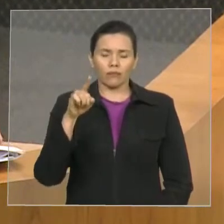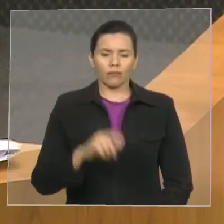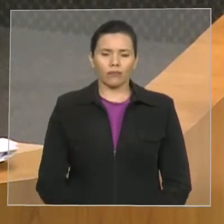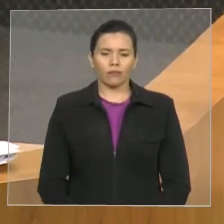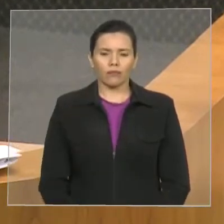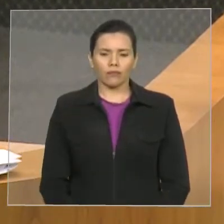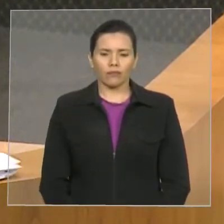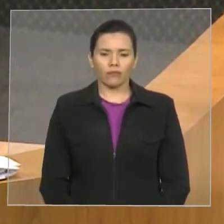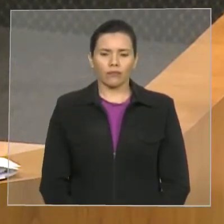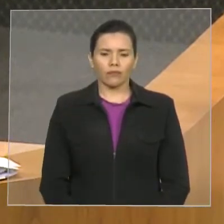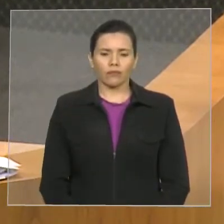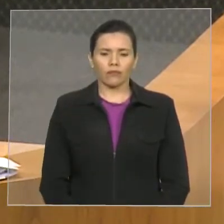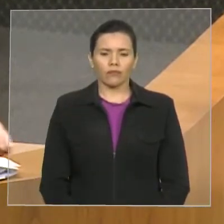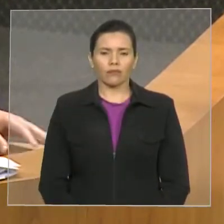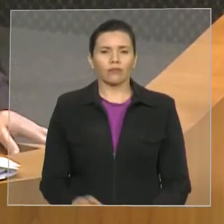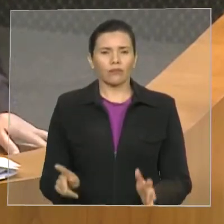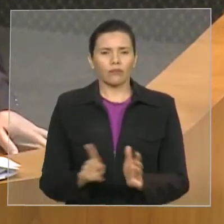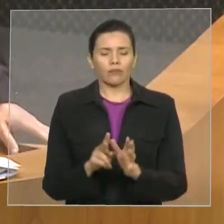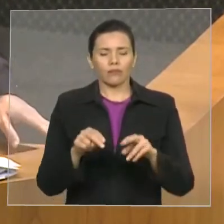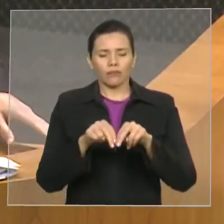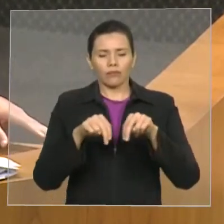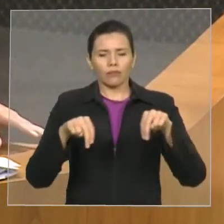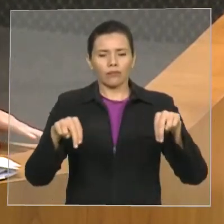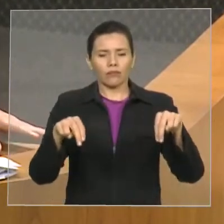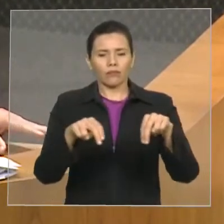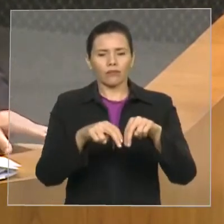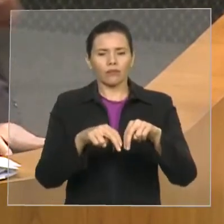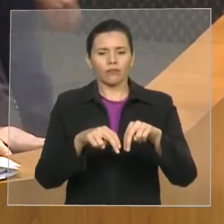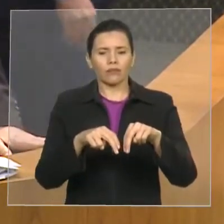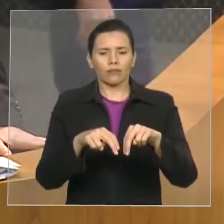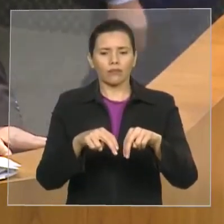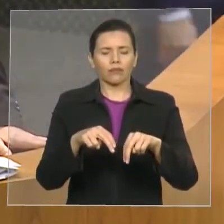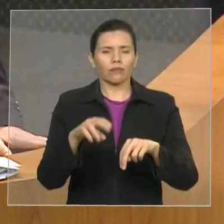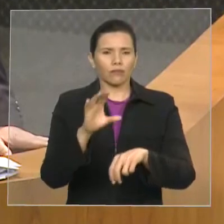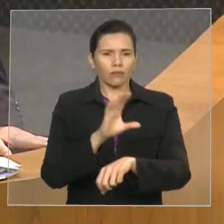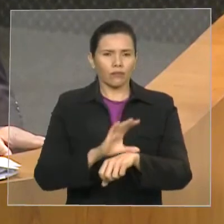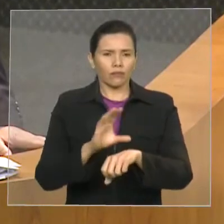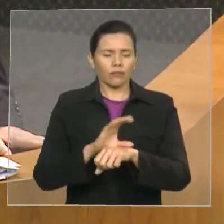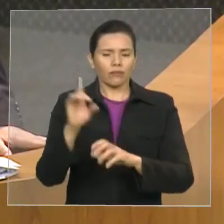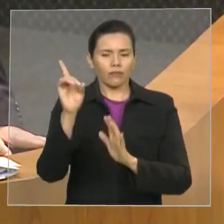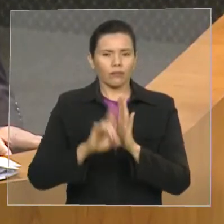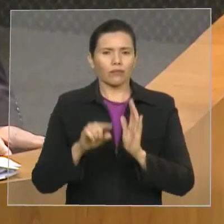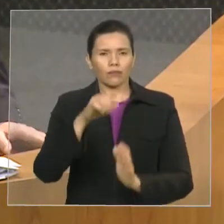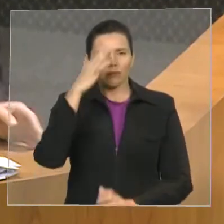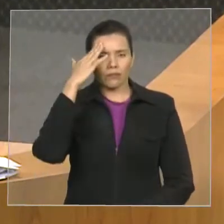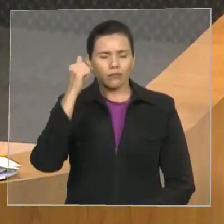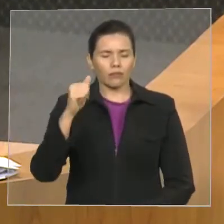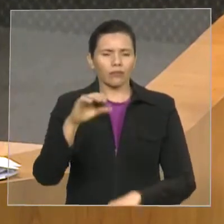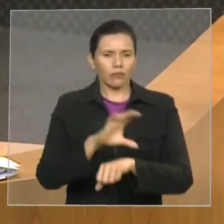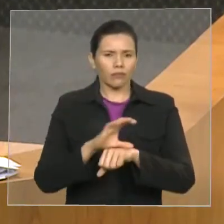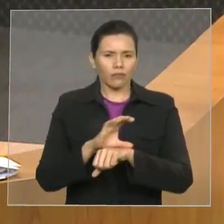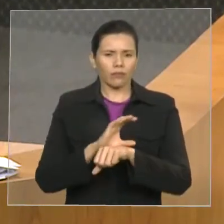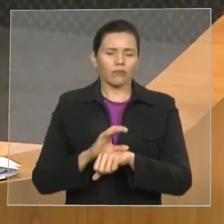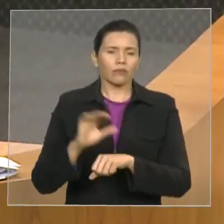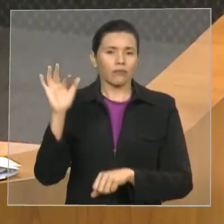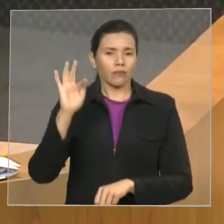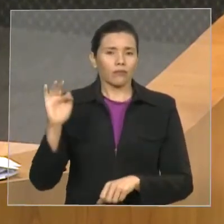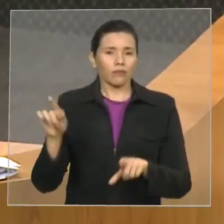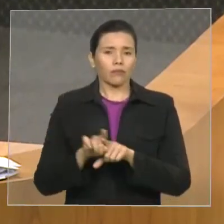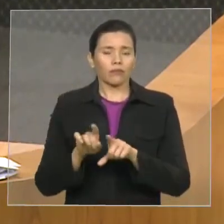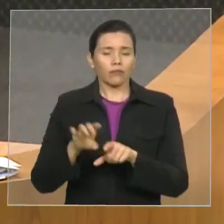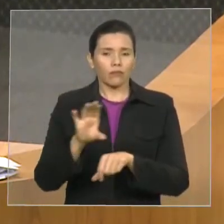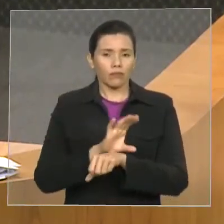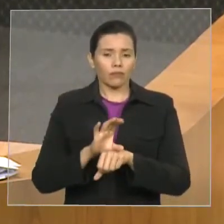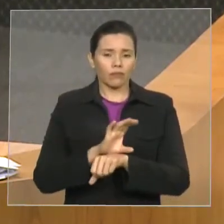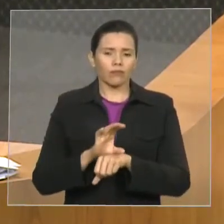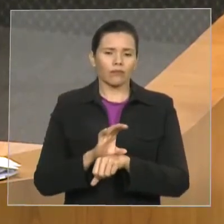de prática jurídica, vocês sabem que a nossa Constituição, tanto federal como estadual, estabelece que a medida provisória